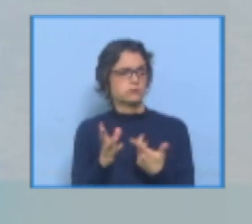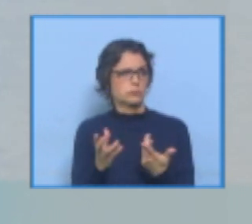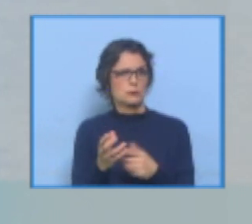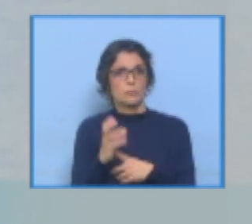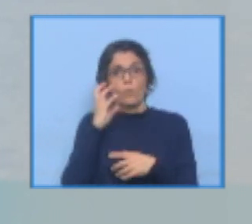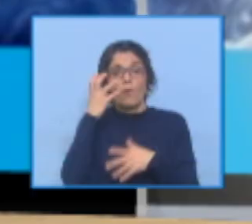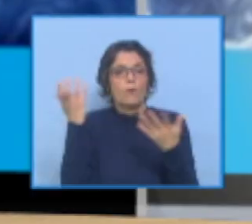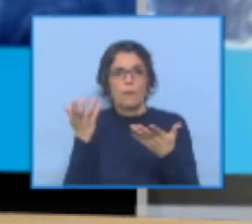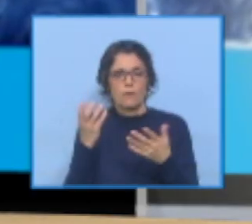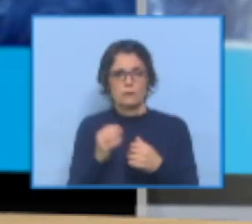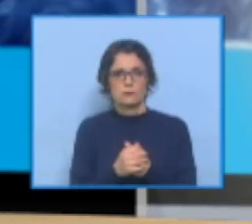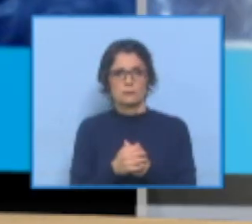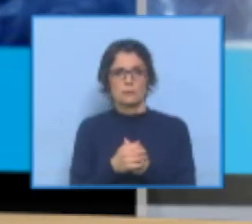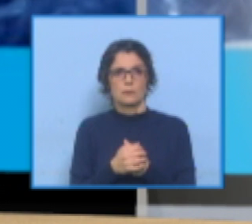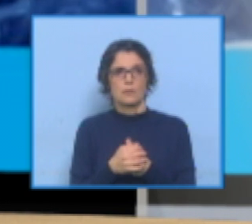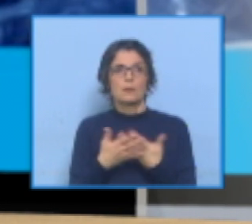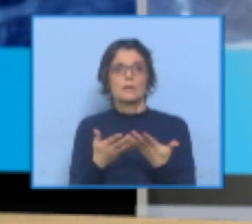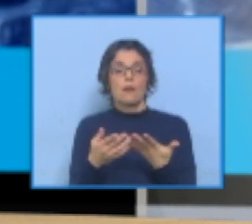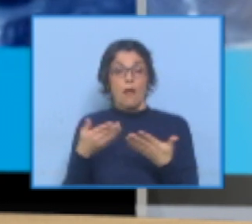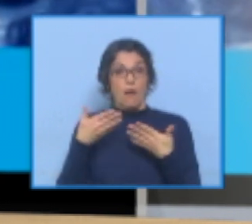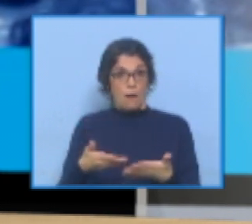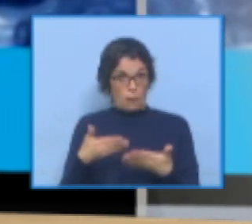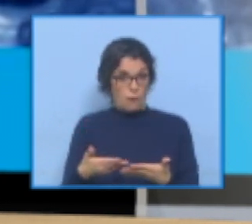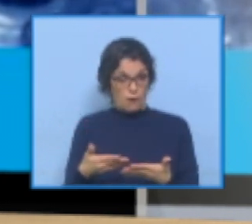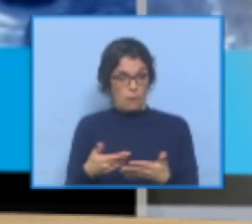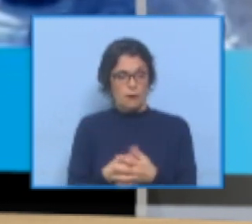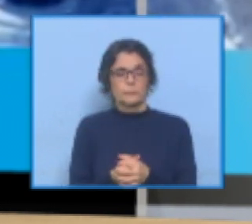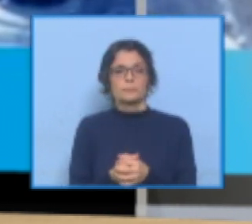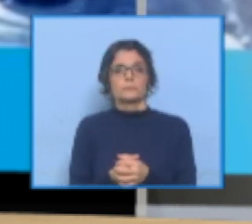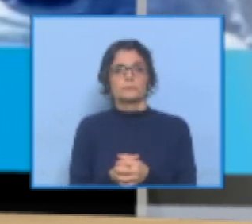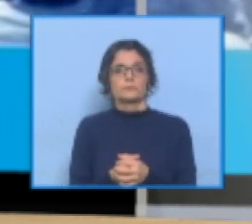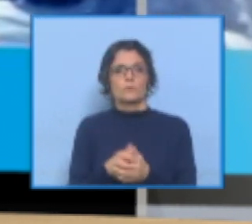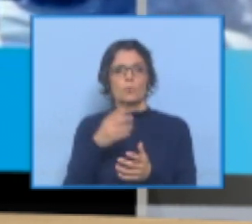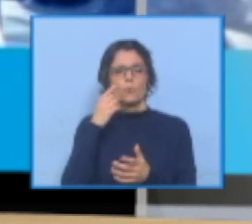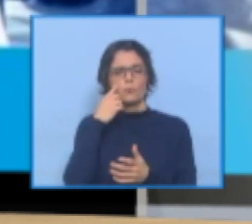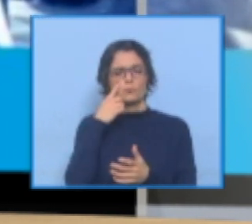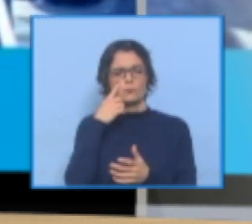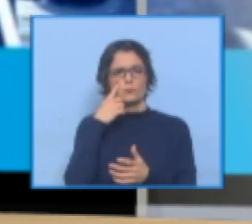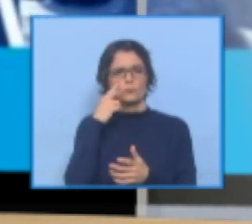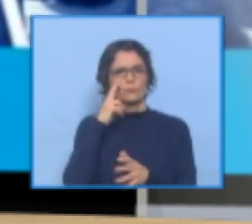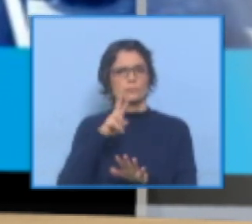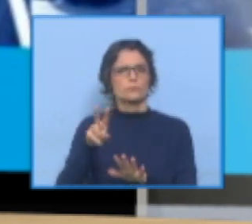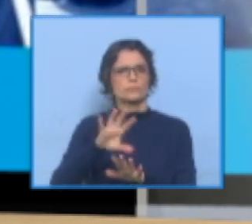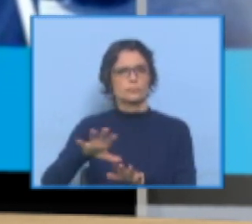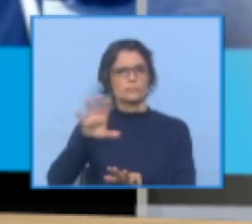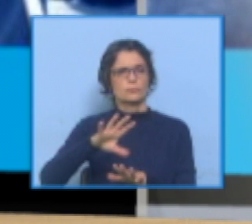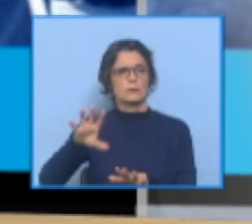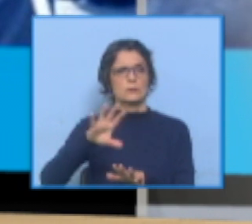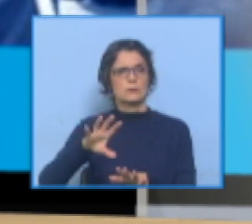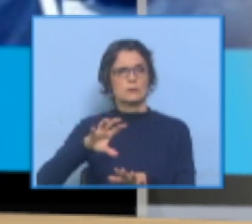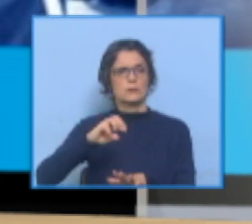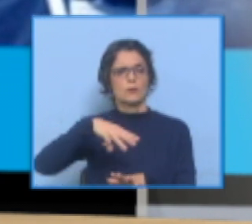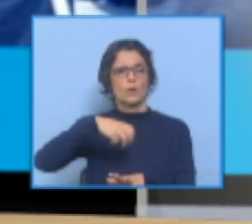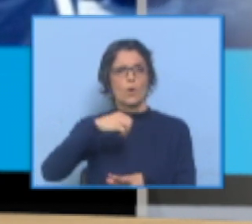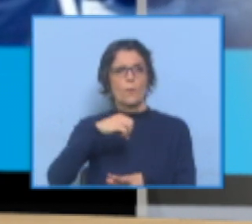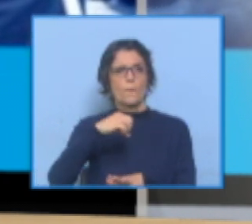Sim. Neste momento, o país que olhamos com mais preocupação e que temos seguido com mais preocupação, de facto, é Moçambique, com